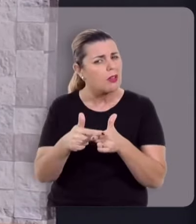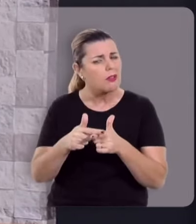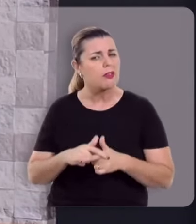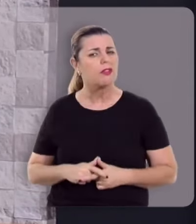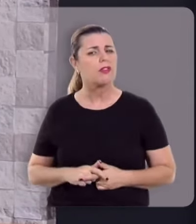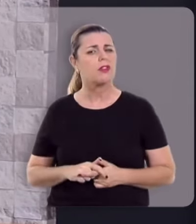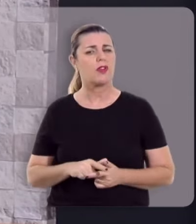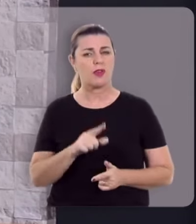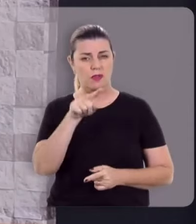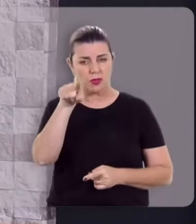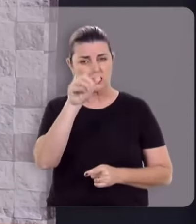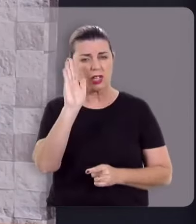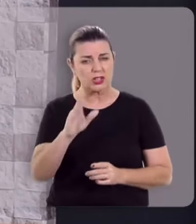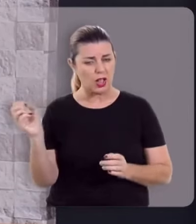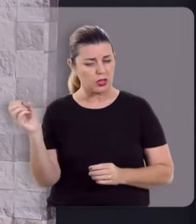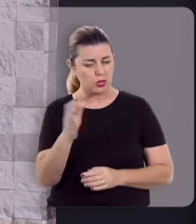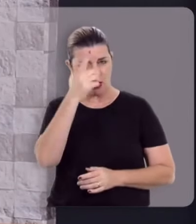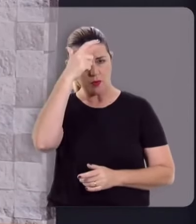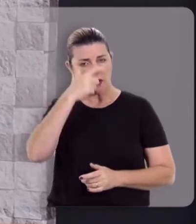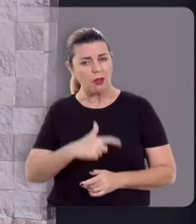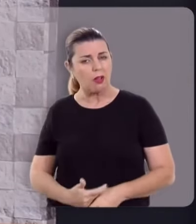Você já é uma nova criatura?